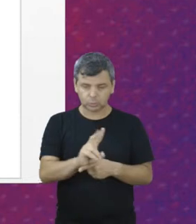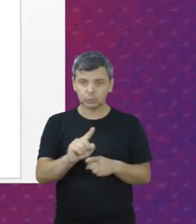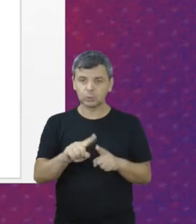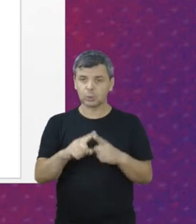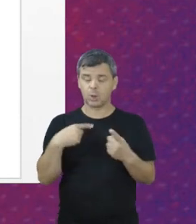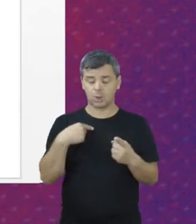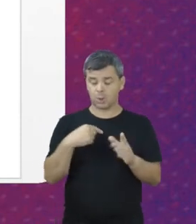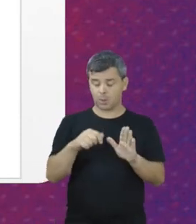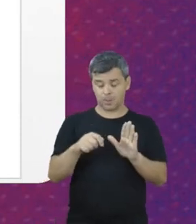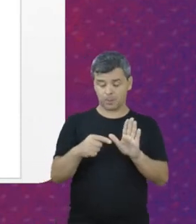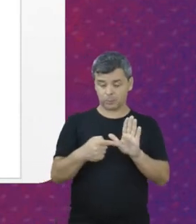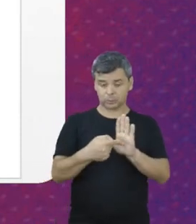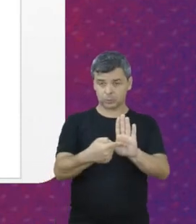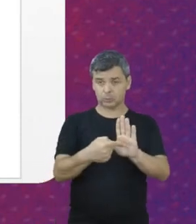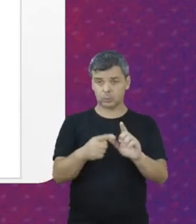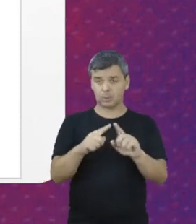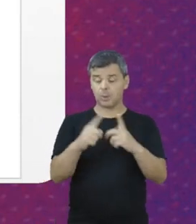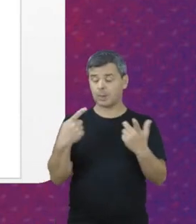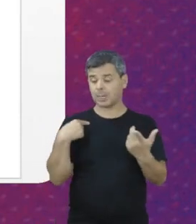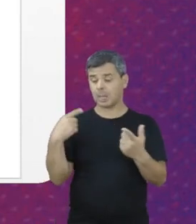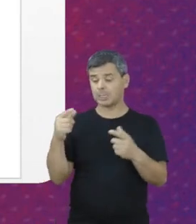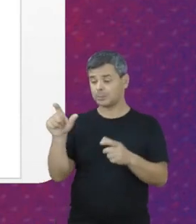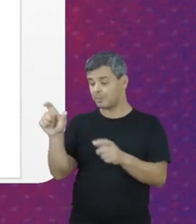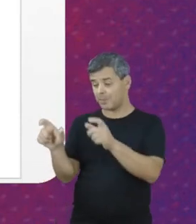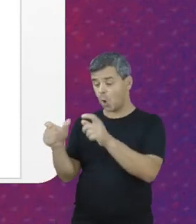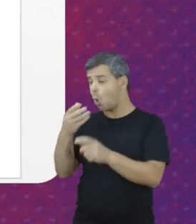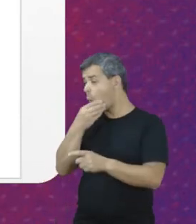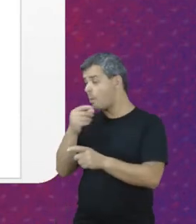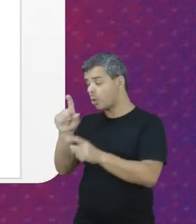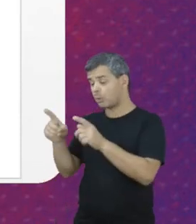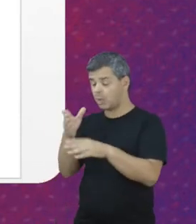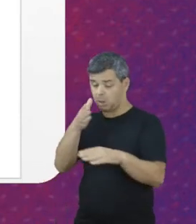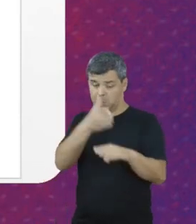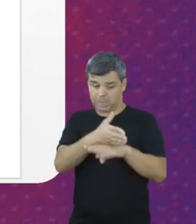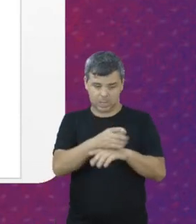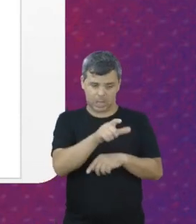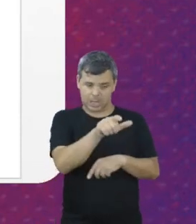não identificado, justamente para que os agressores eles não tenham acesso.